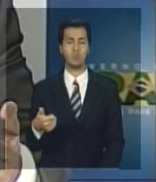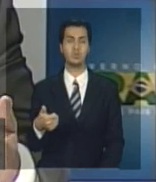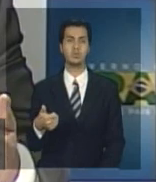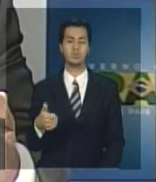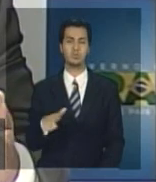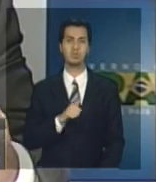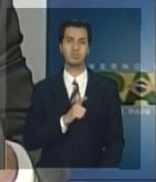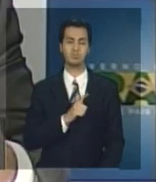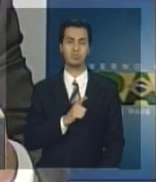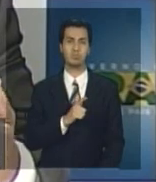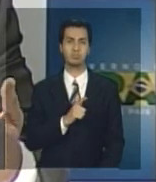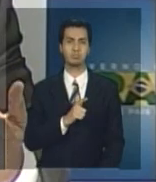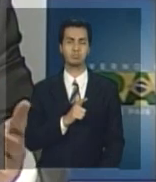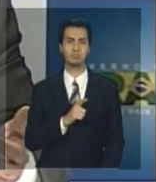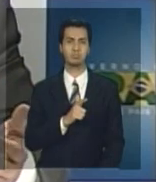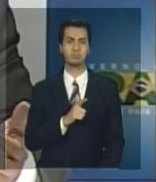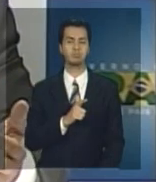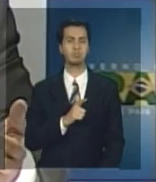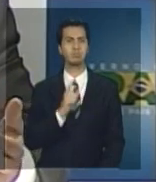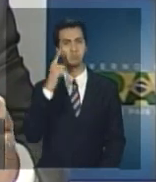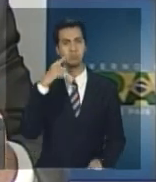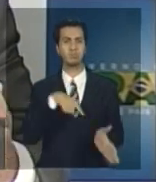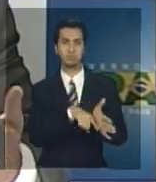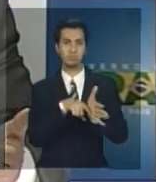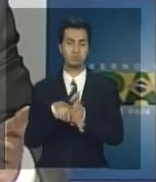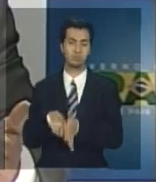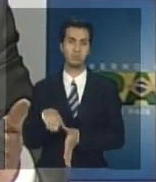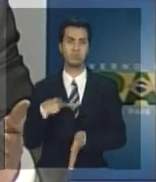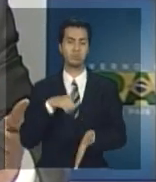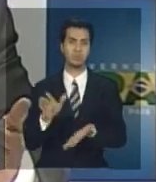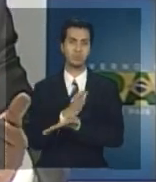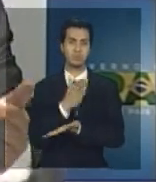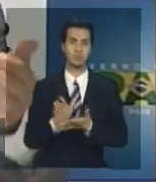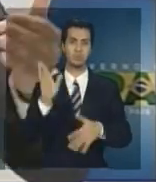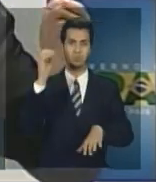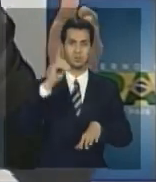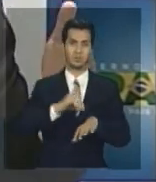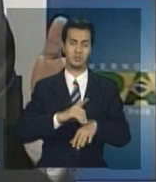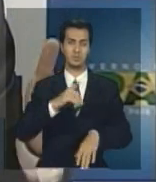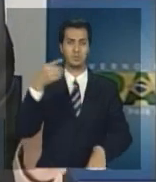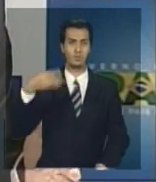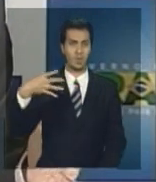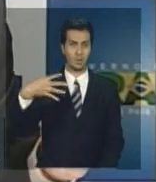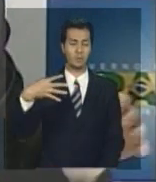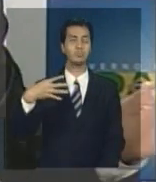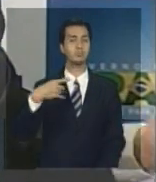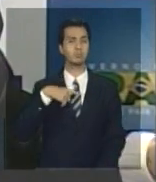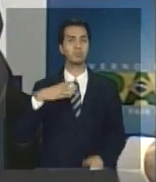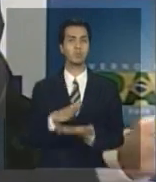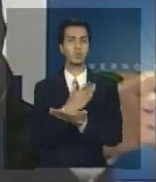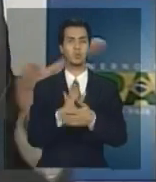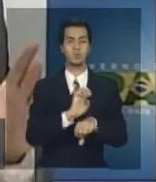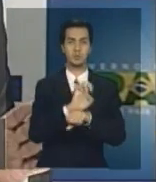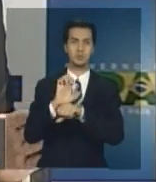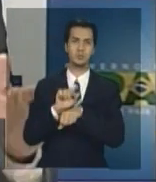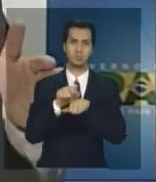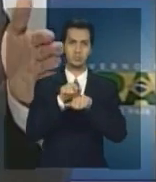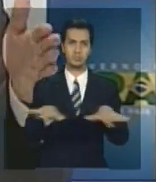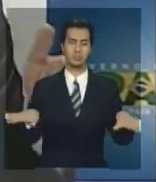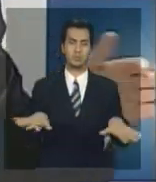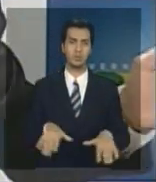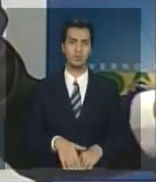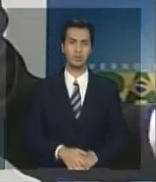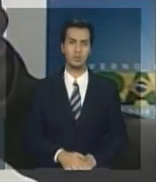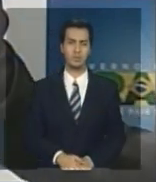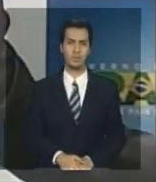tem mostrado, né, uma propagação do dengue 4 em vários estados do nosso país, e é possível, eu diria, provável,